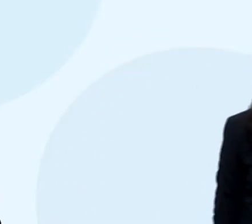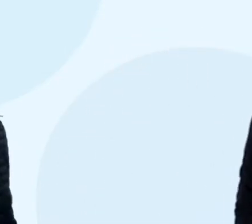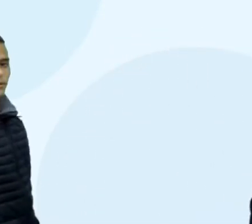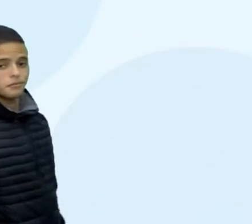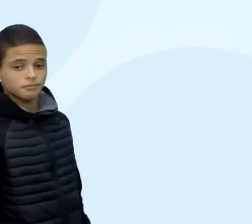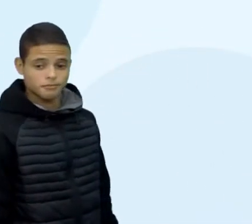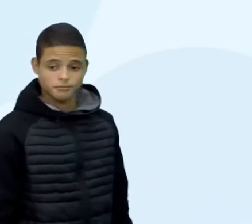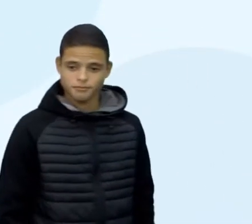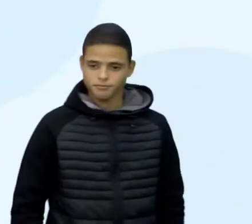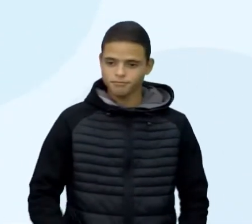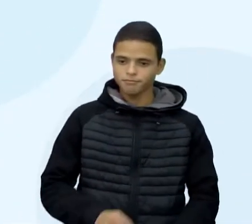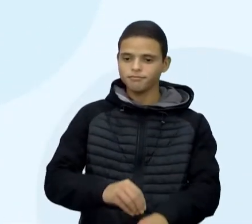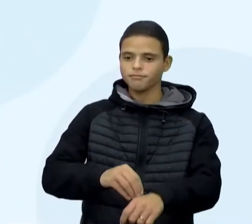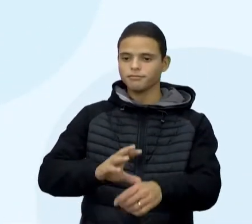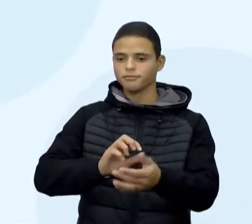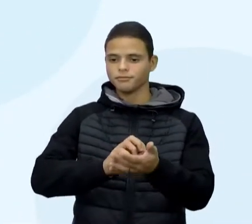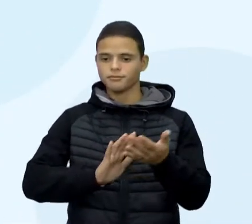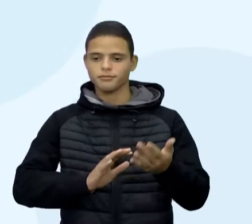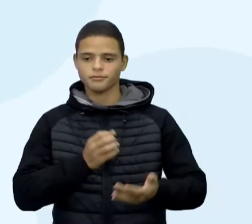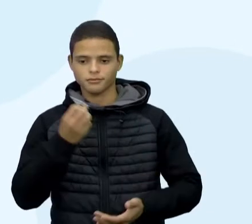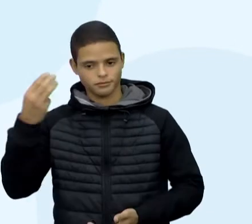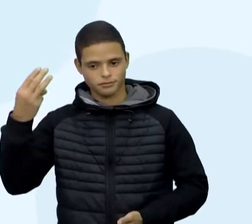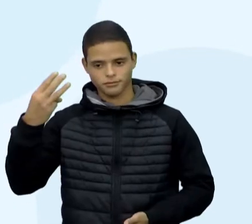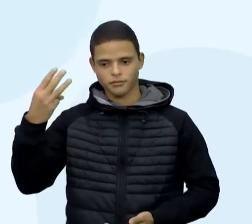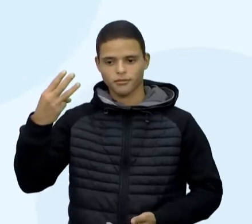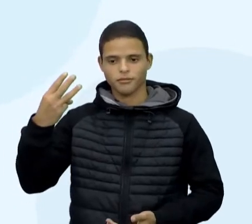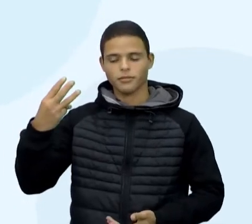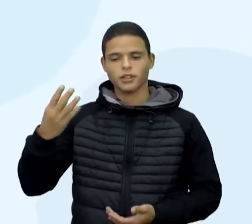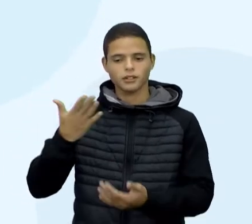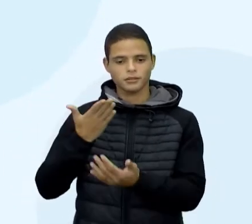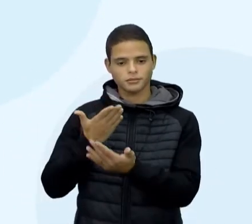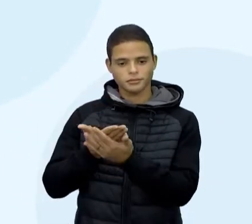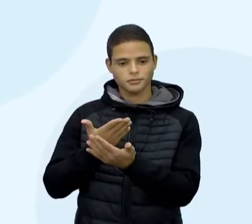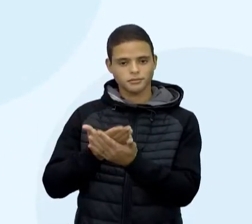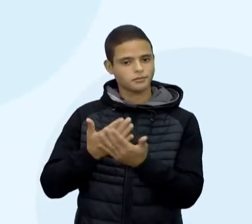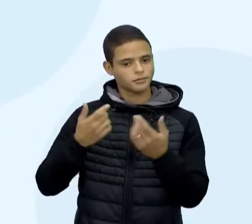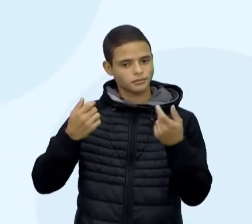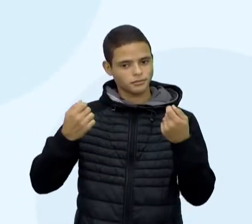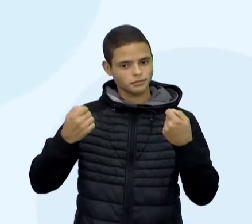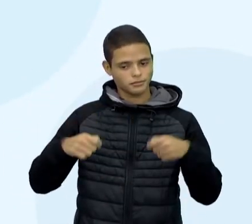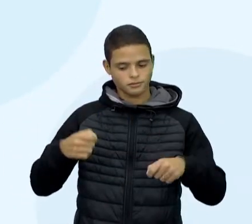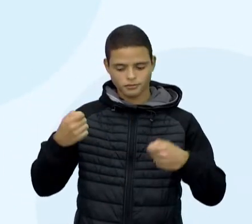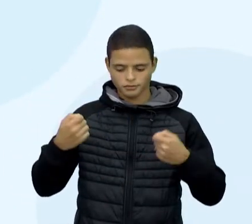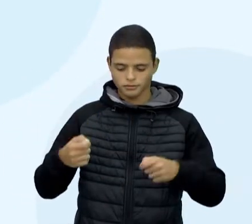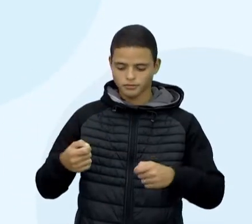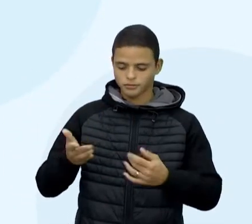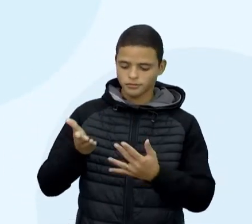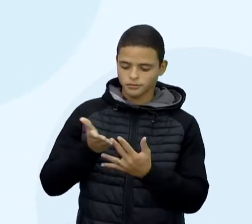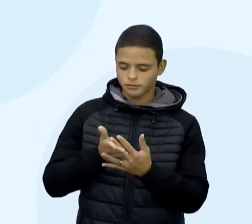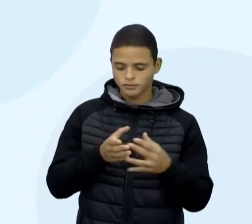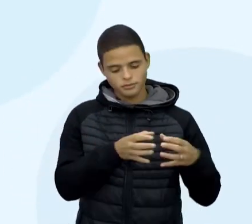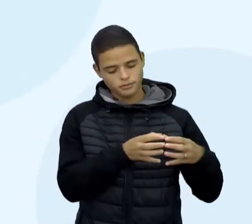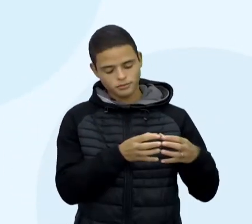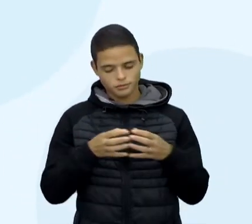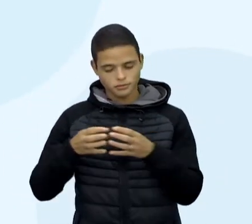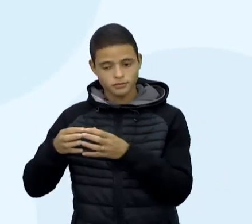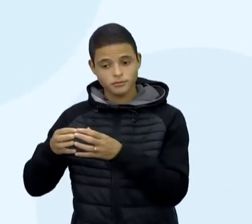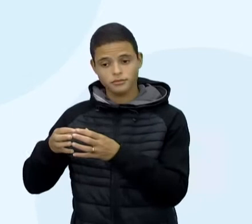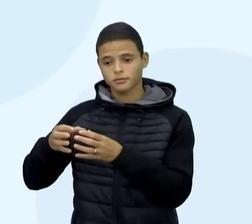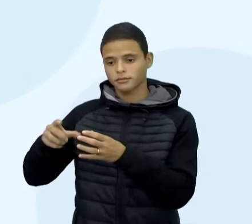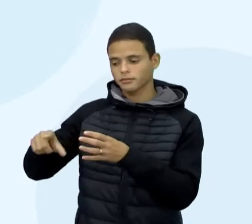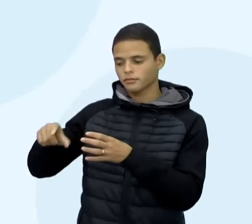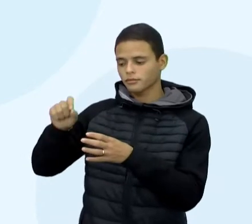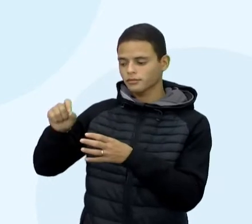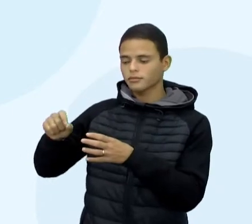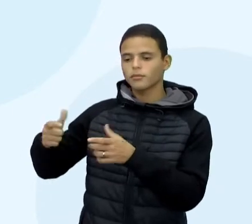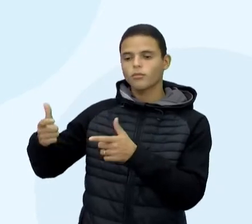atividade 3. Vamos lá! Os estudantes devem se dividir em grupos e escolher uma região, se